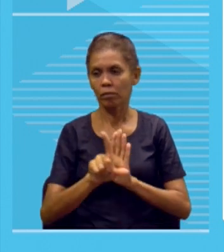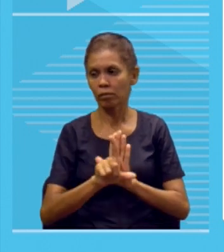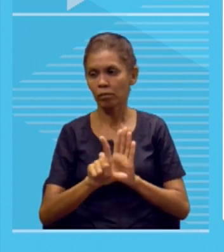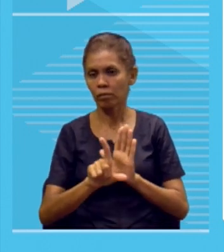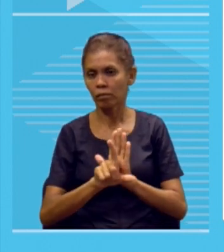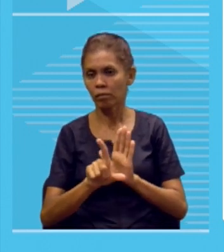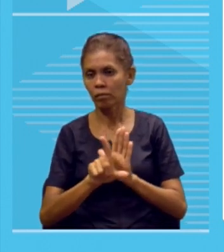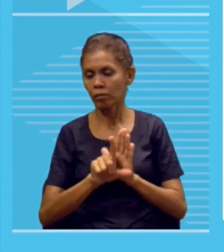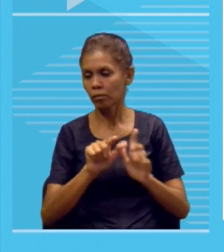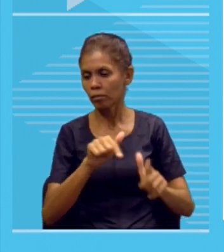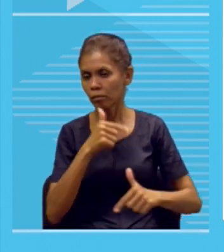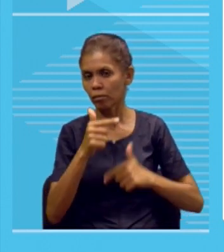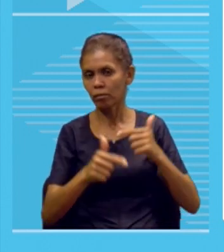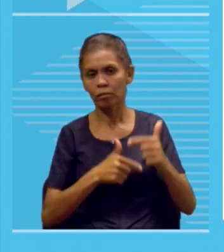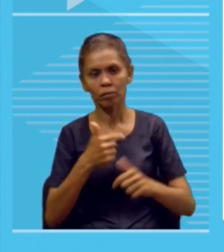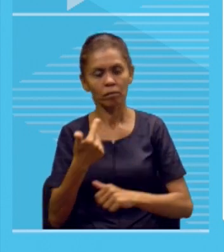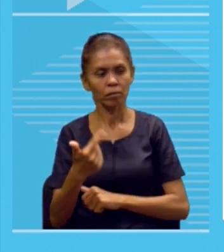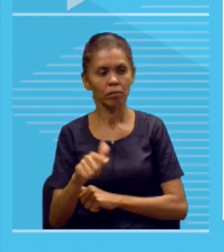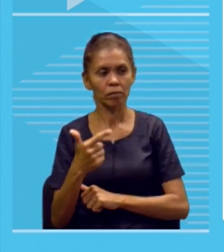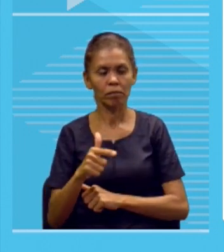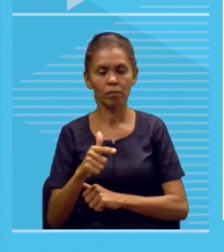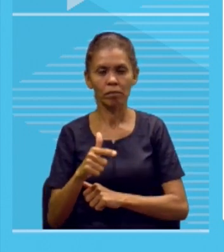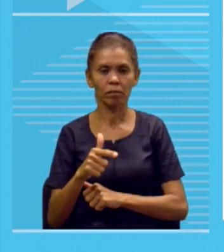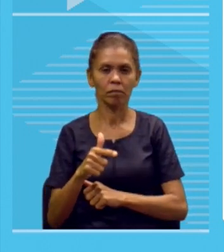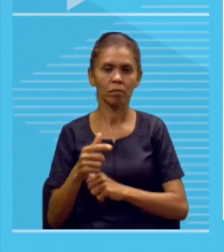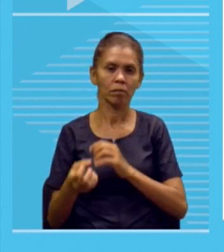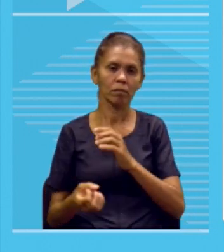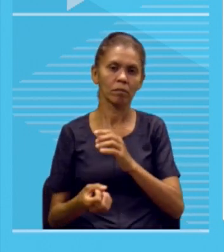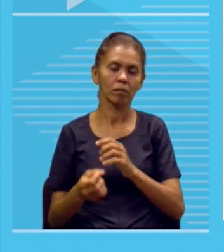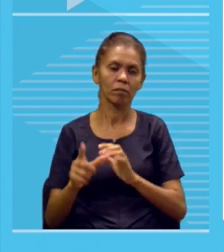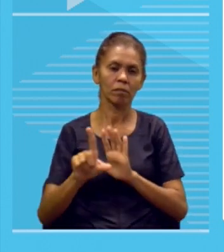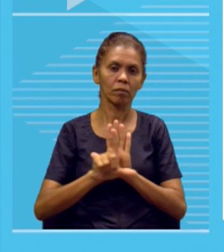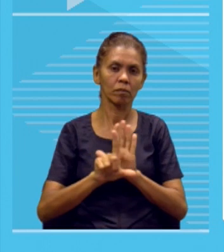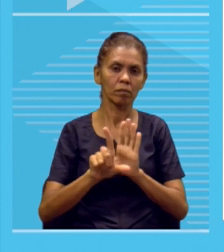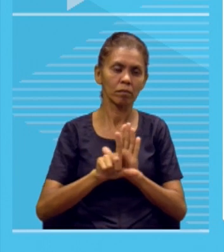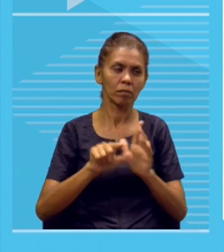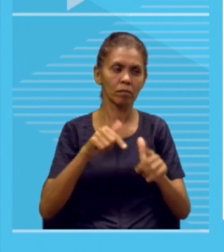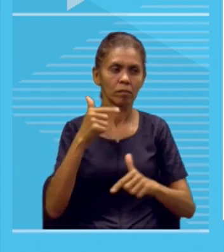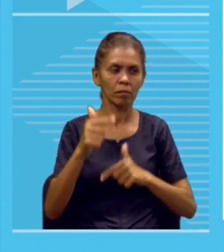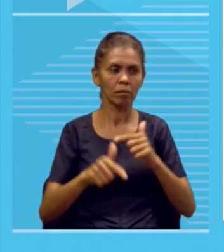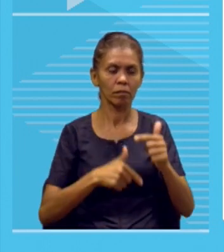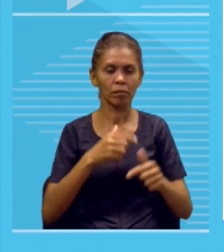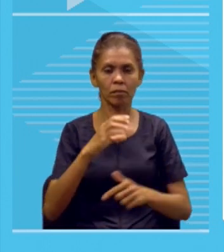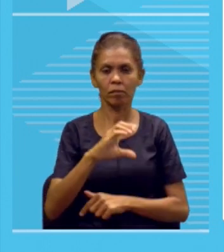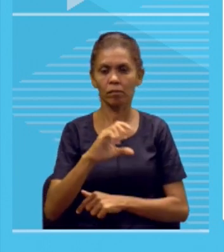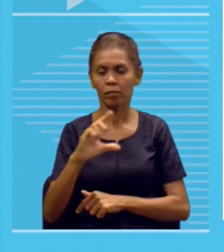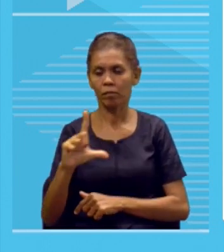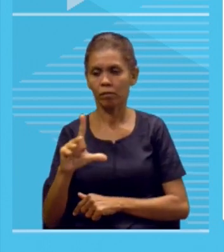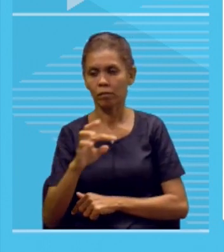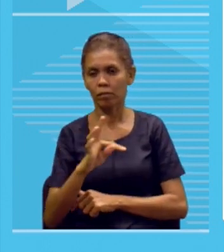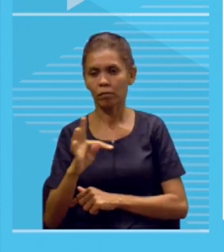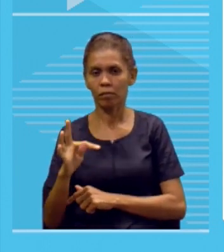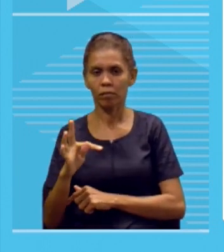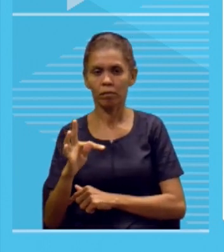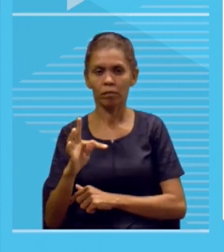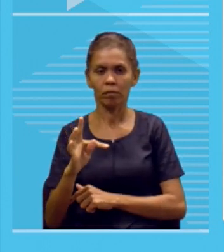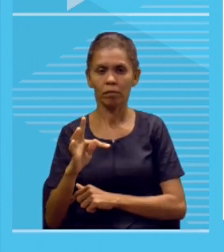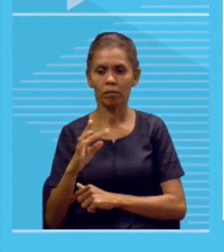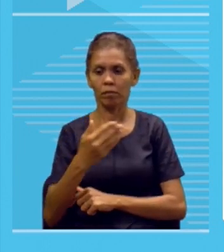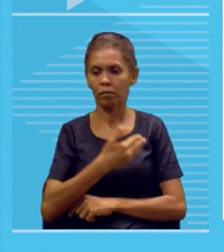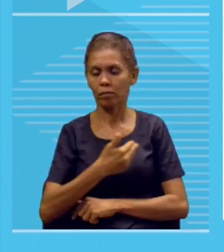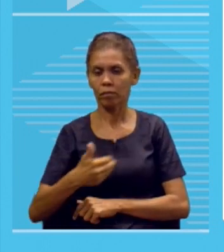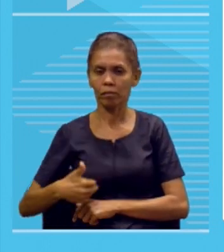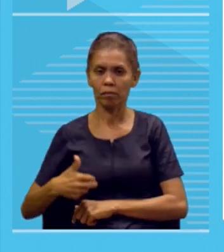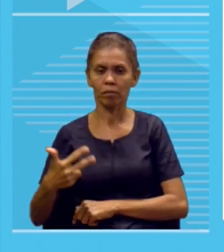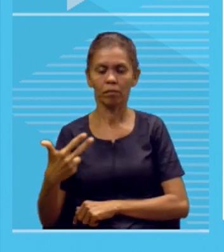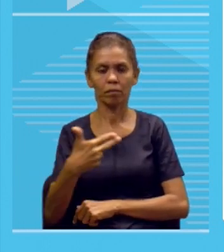trabalhistas, elas vão aparecer na Constituição de 34, na CLT de 1943, o governo do Getúlio Vargas, o